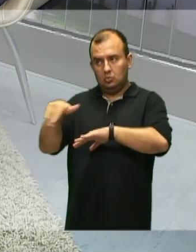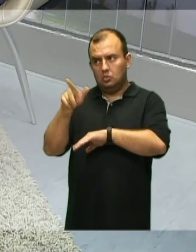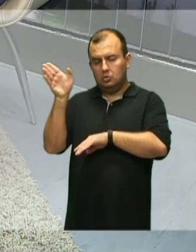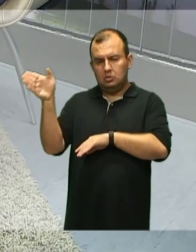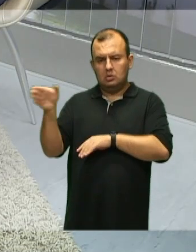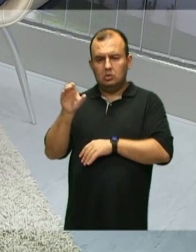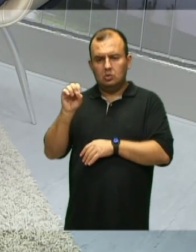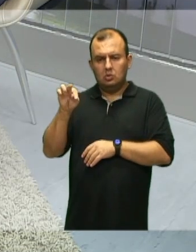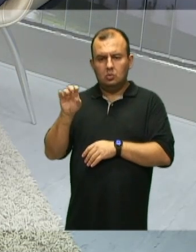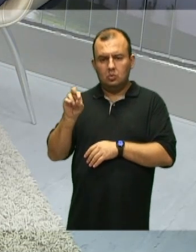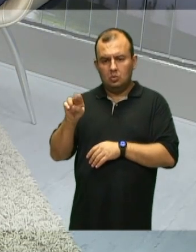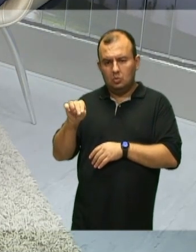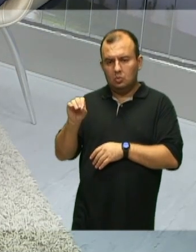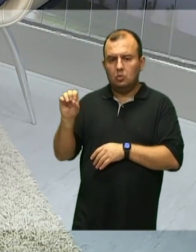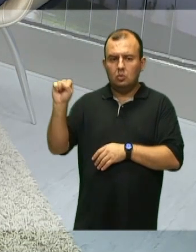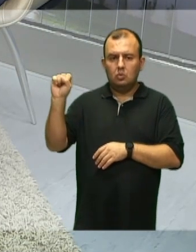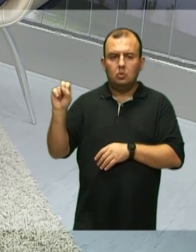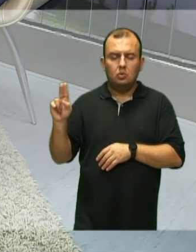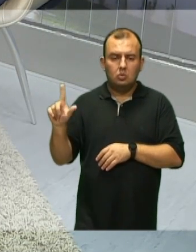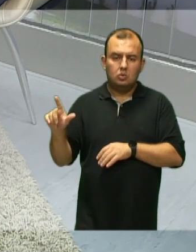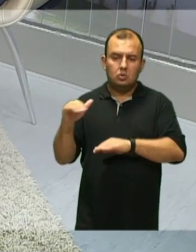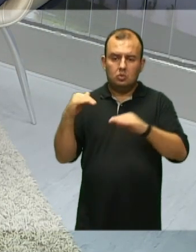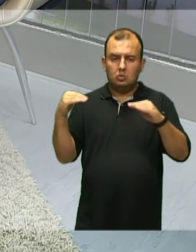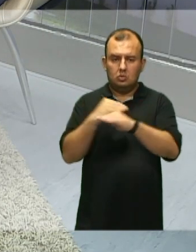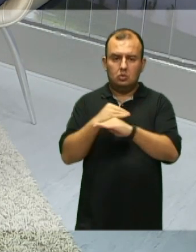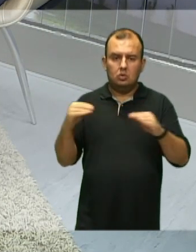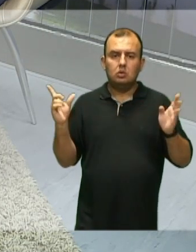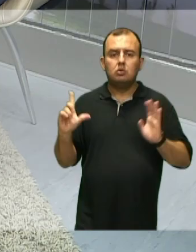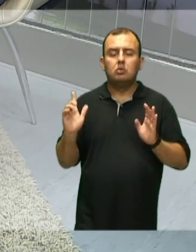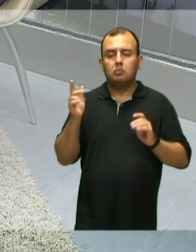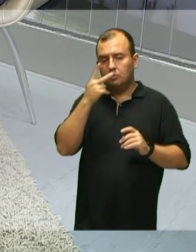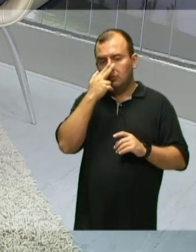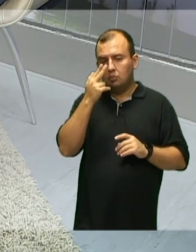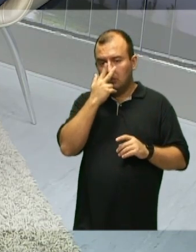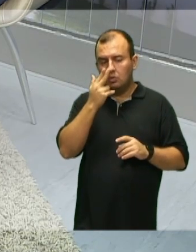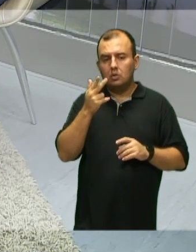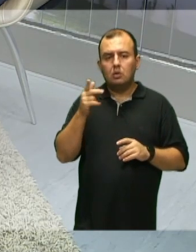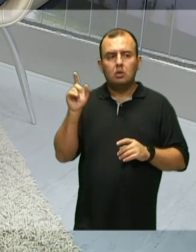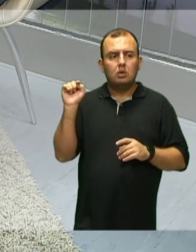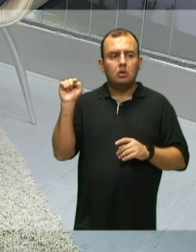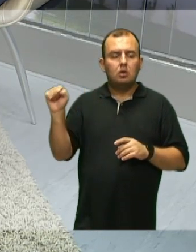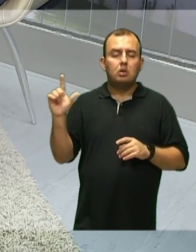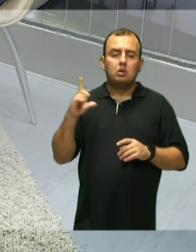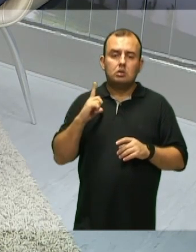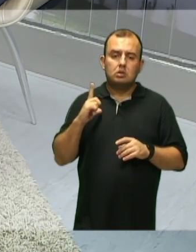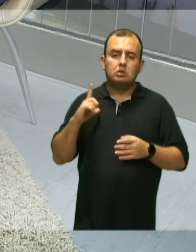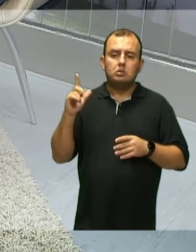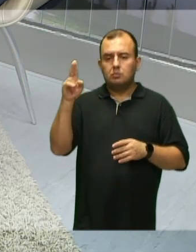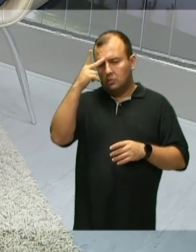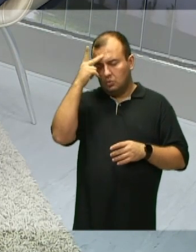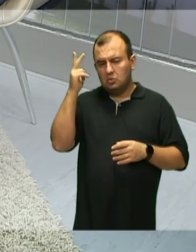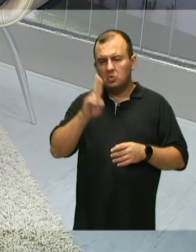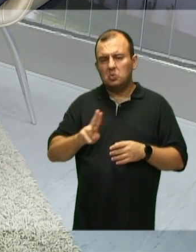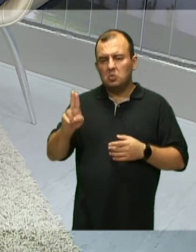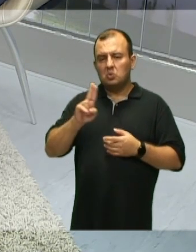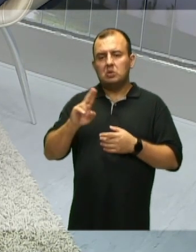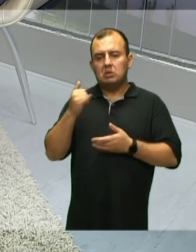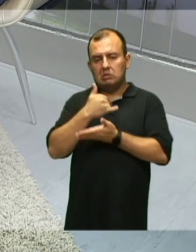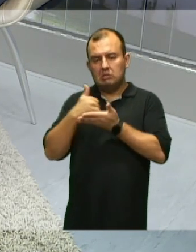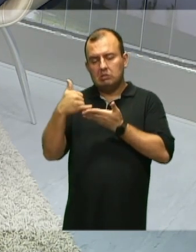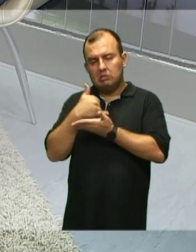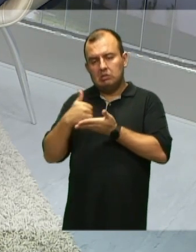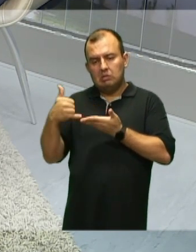um local que a avenida que já está se tornando um ponto em que muitos usuários pessoas moradores de